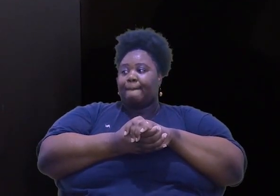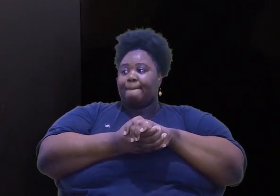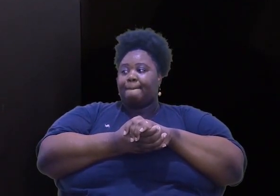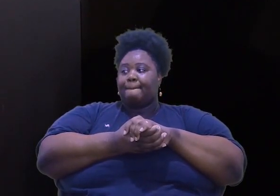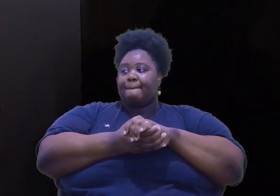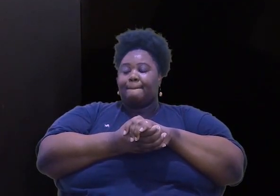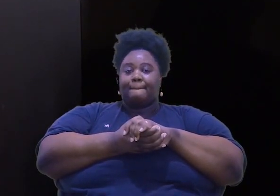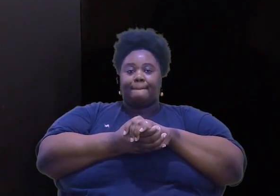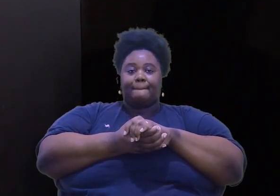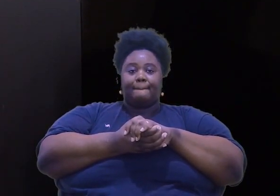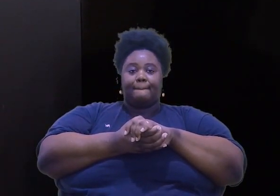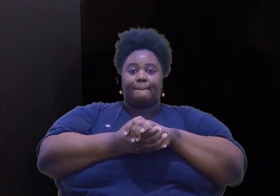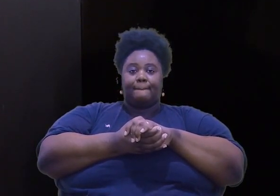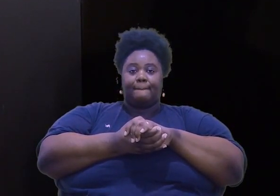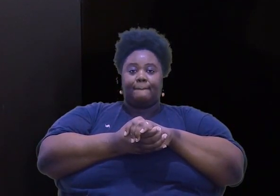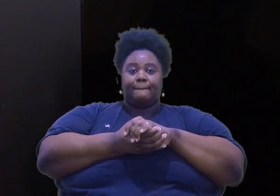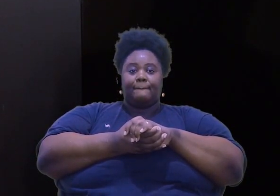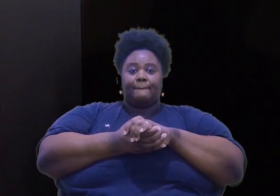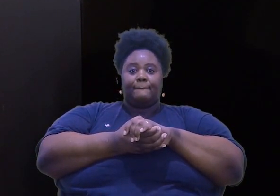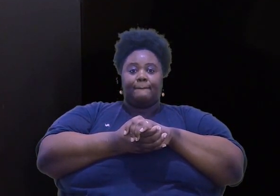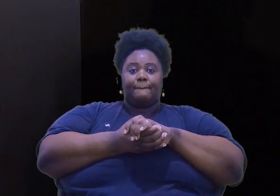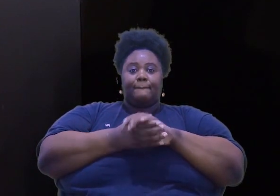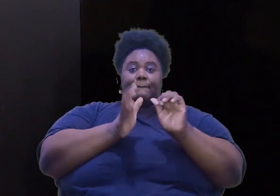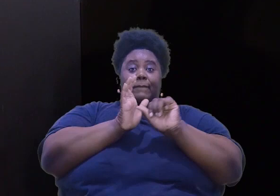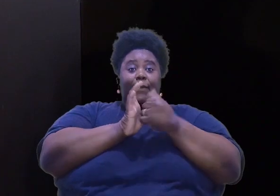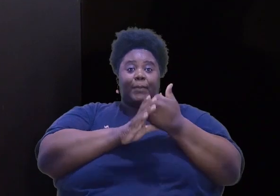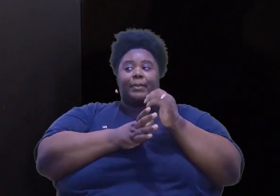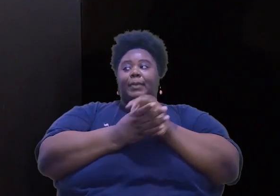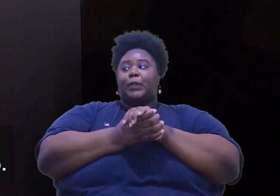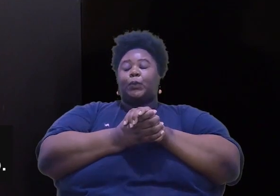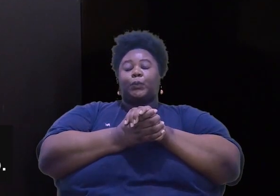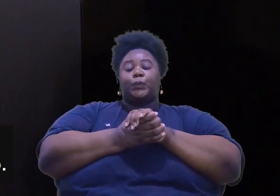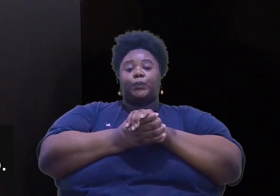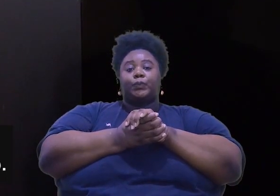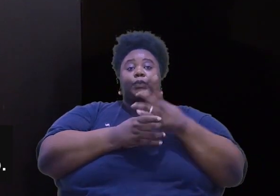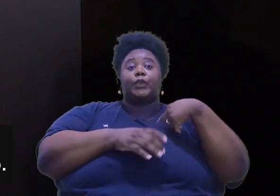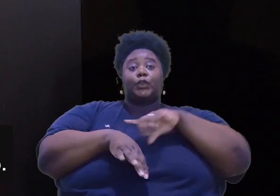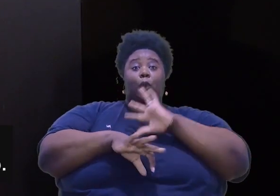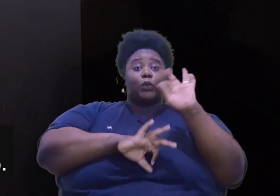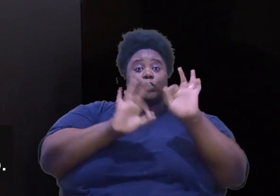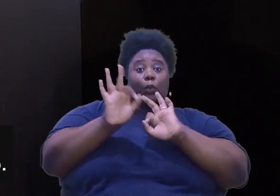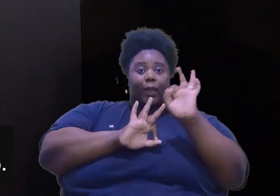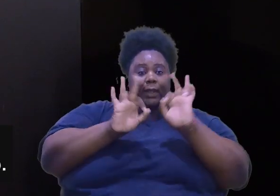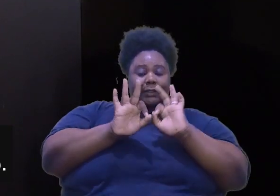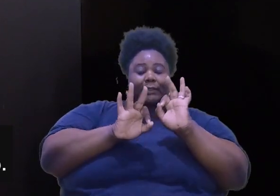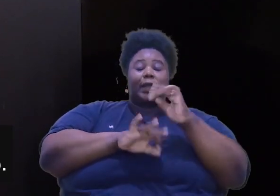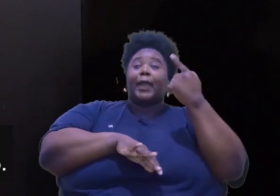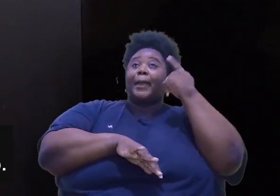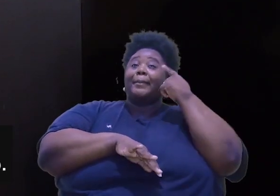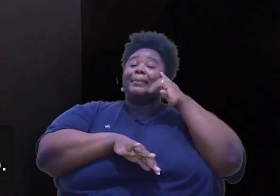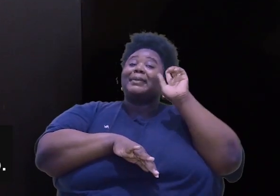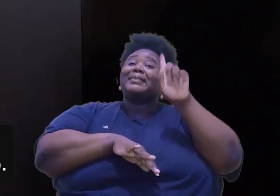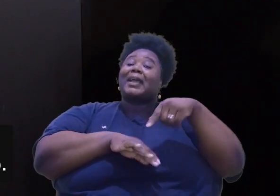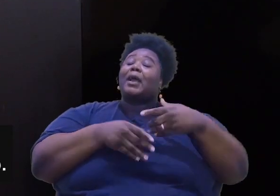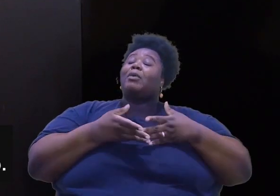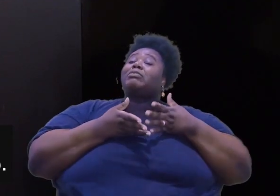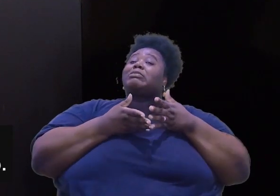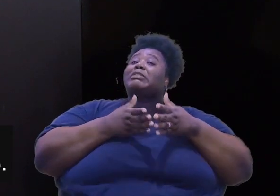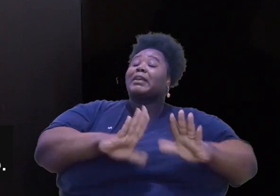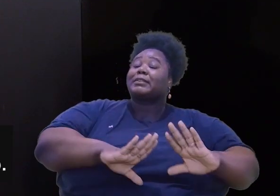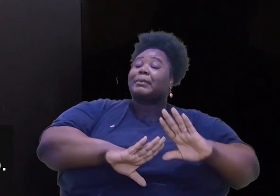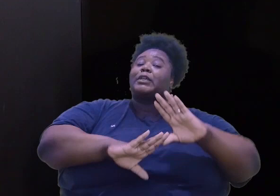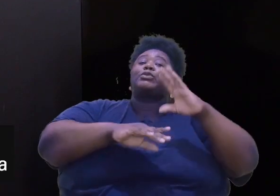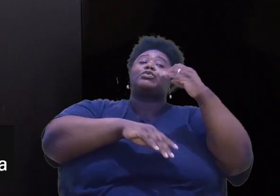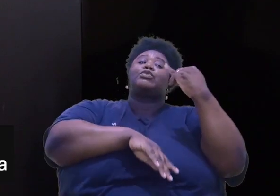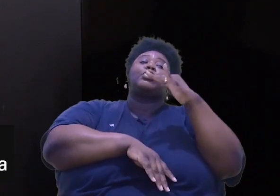Bom, o primeiro ponto que a gente se organizou para pensar é justamente o nascimento de